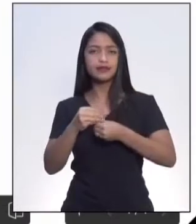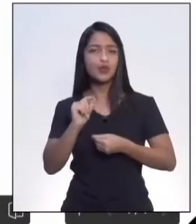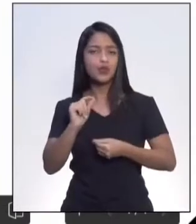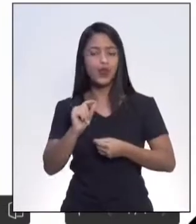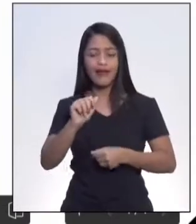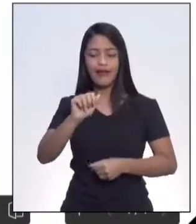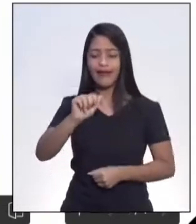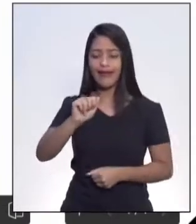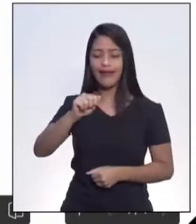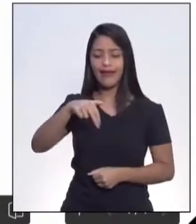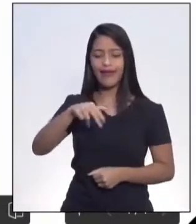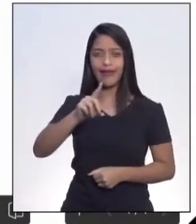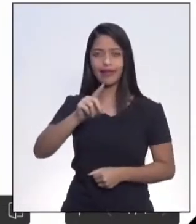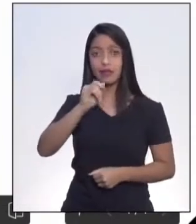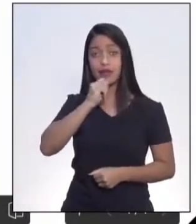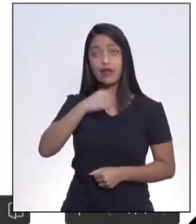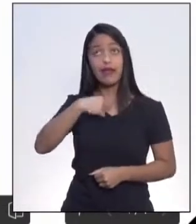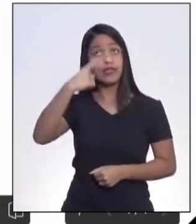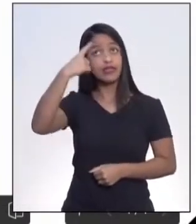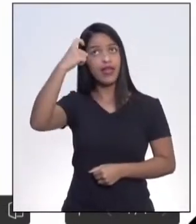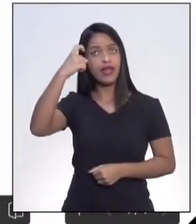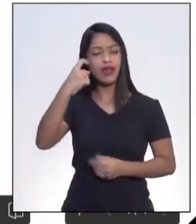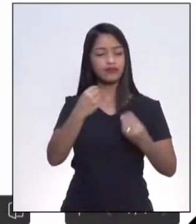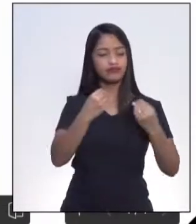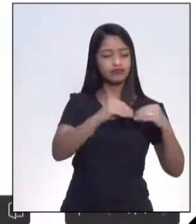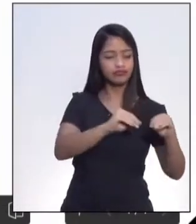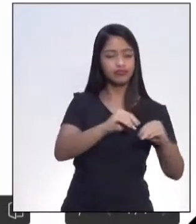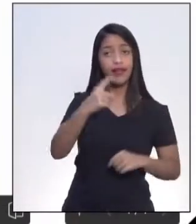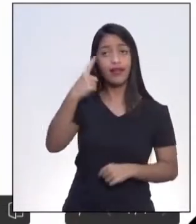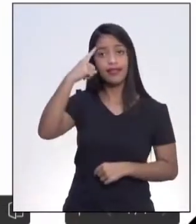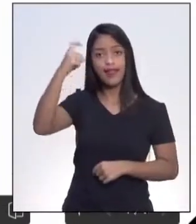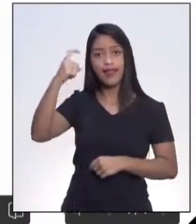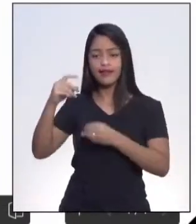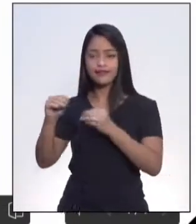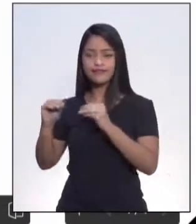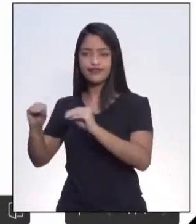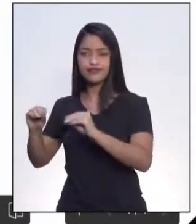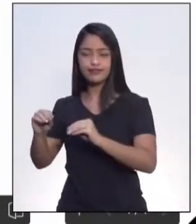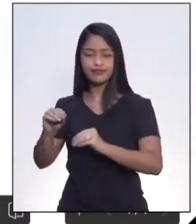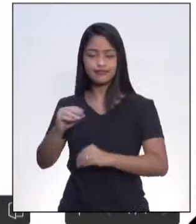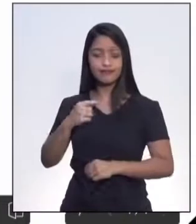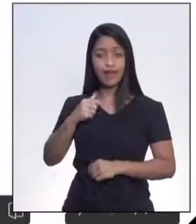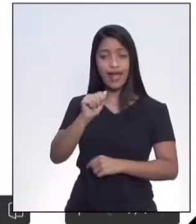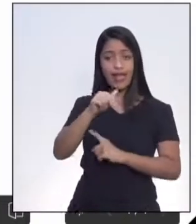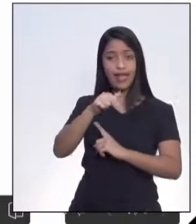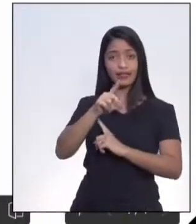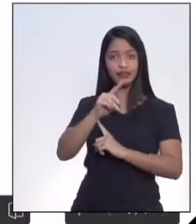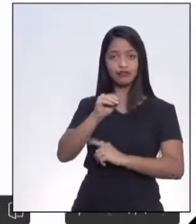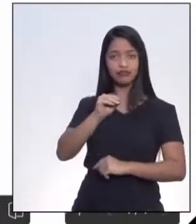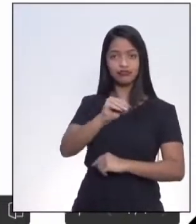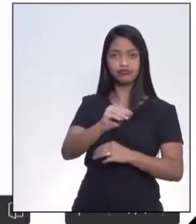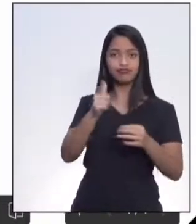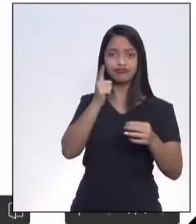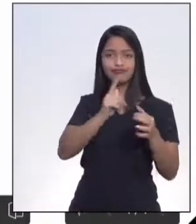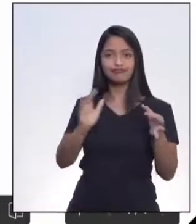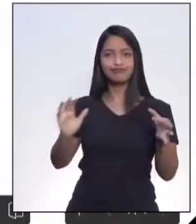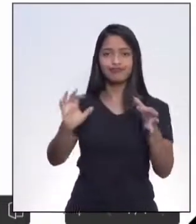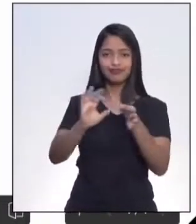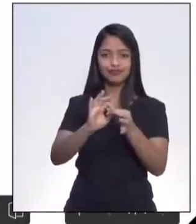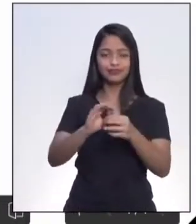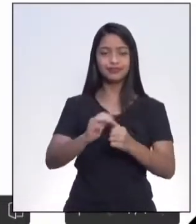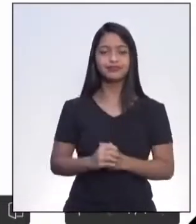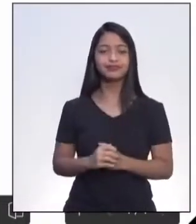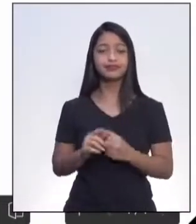Eu tenho uma ideia, eu tenho uma outra ideia, vou acrescentar mais uma ideia, eu uso o and para ligar as duas. O time, quando